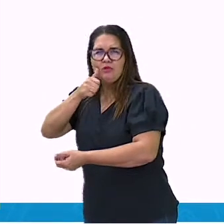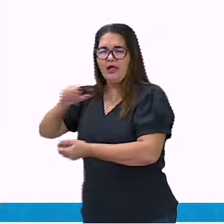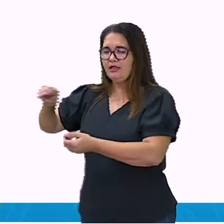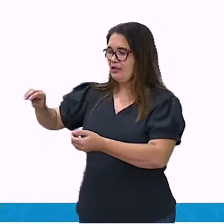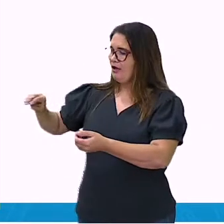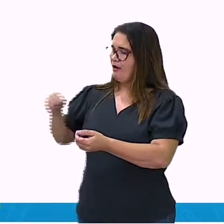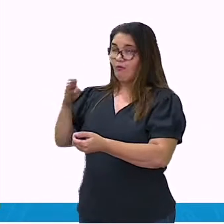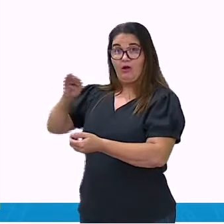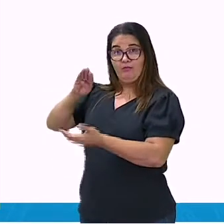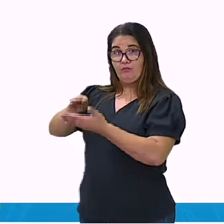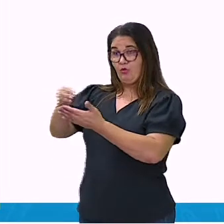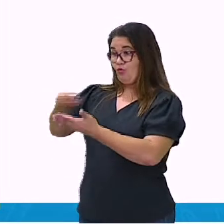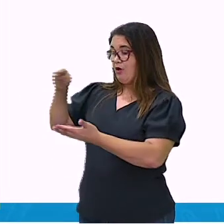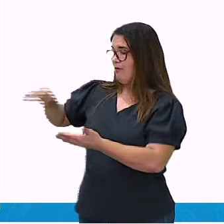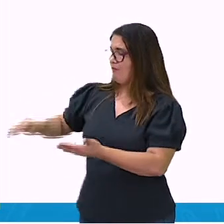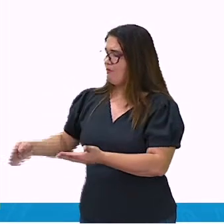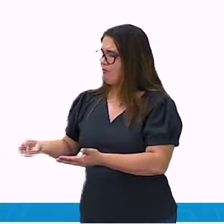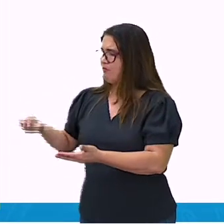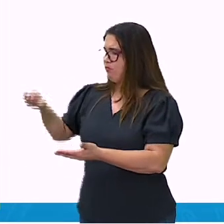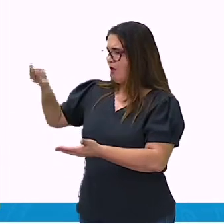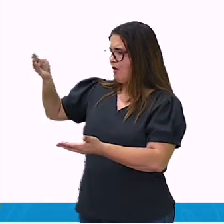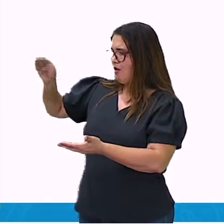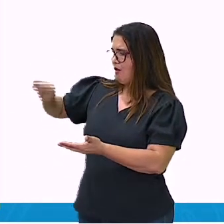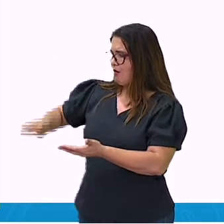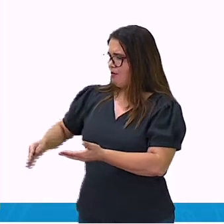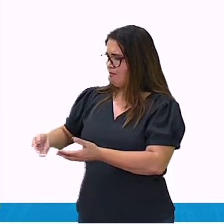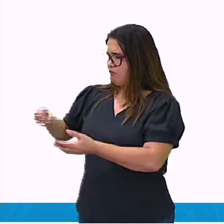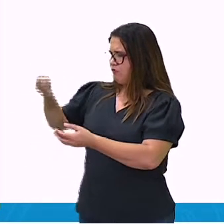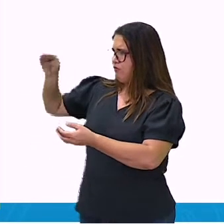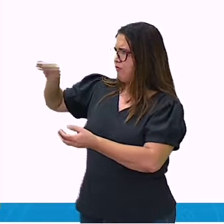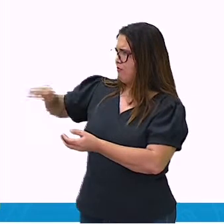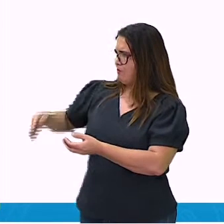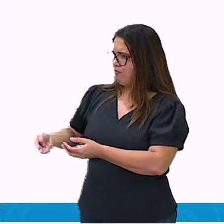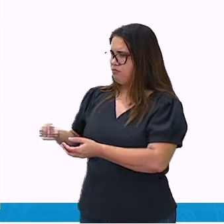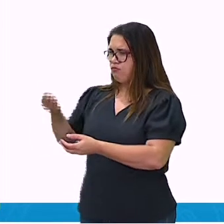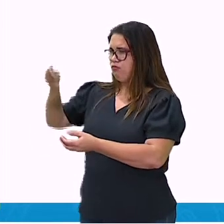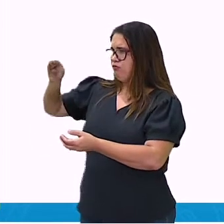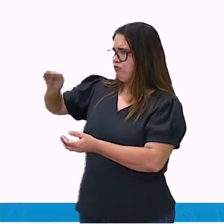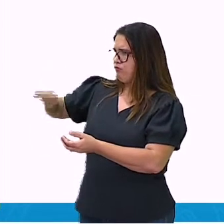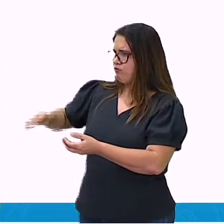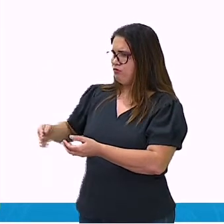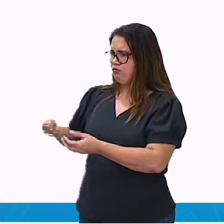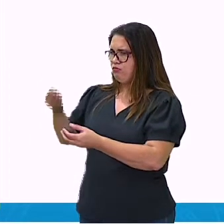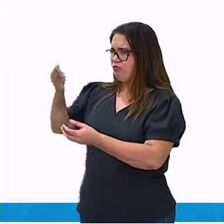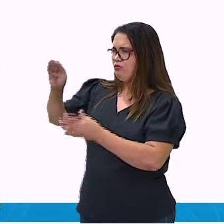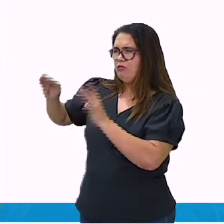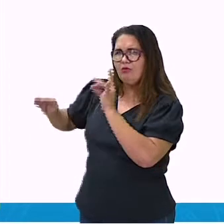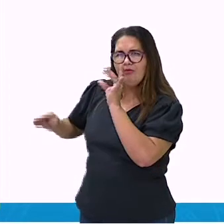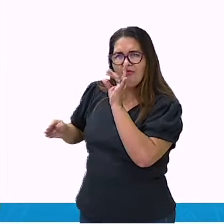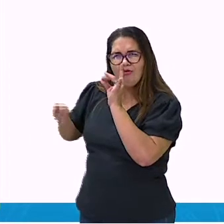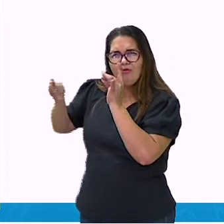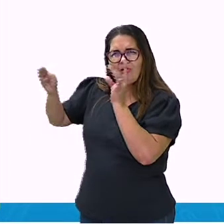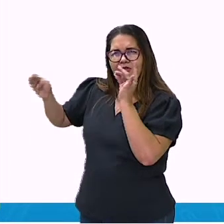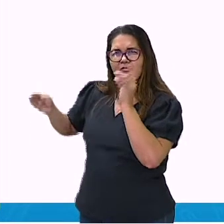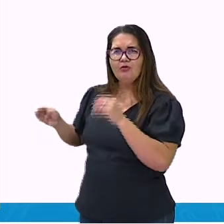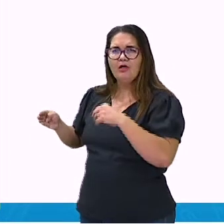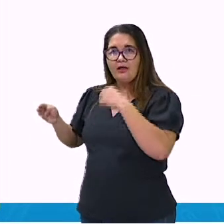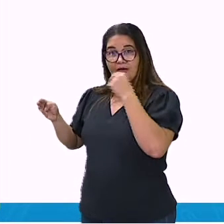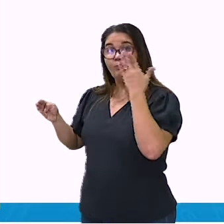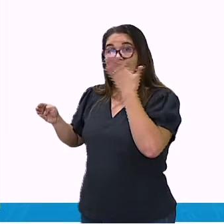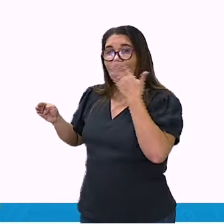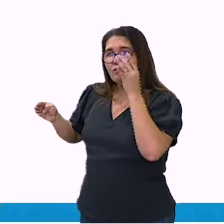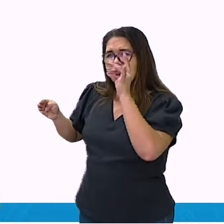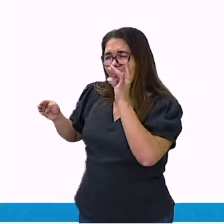de barro para pulgar, ou seja, para purificar. Depois o produto era exposto ao sol por